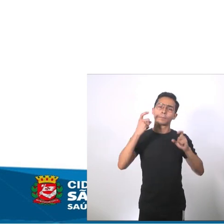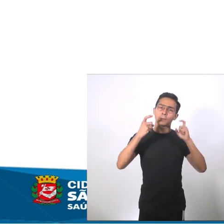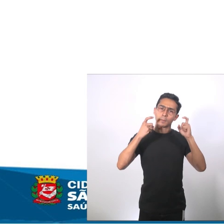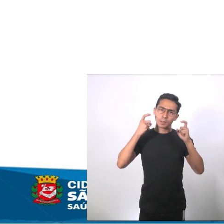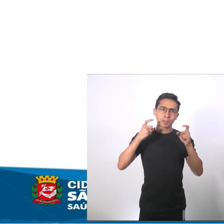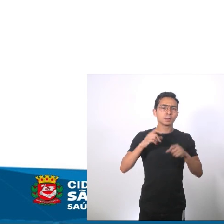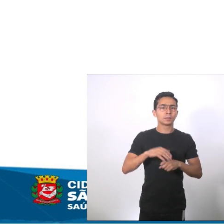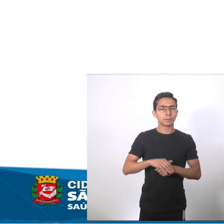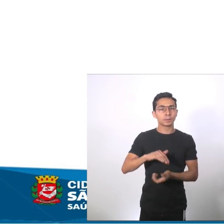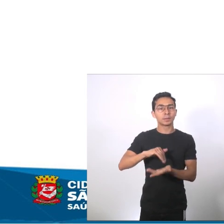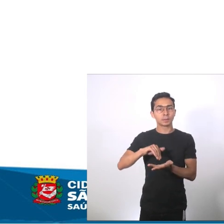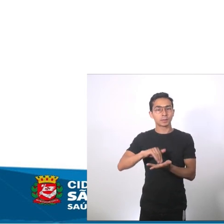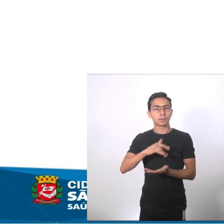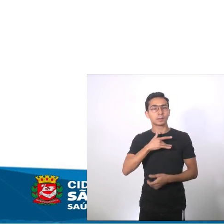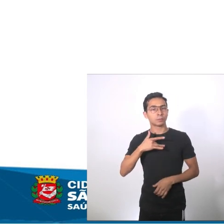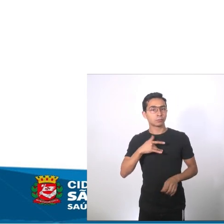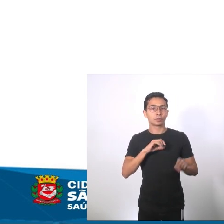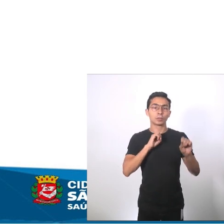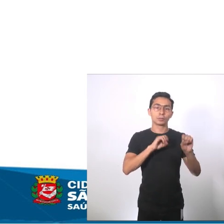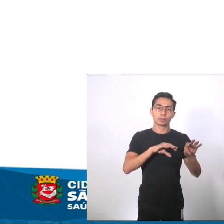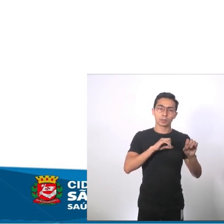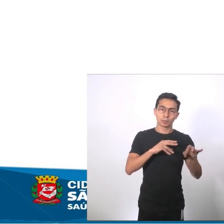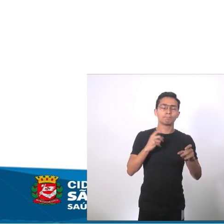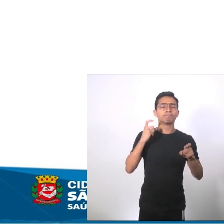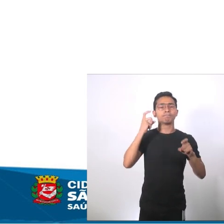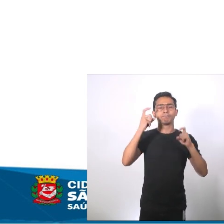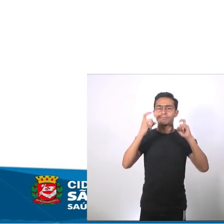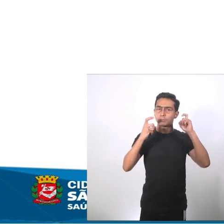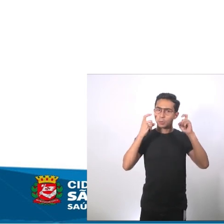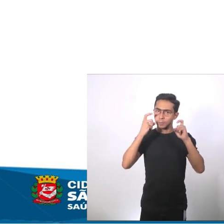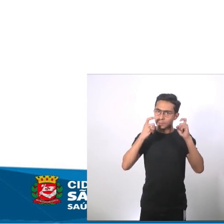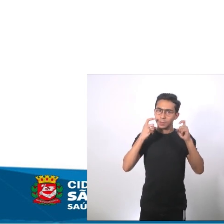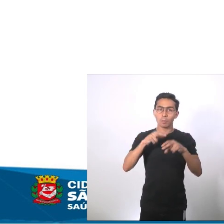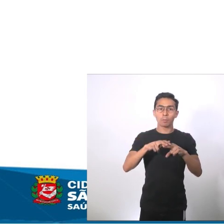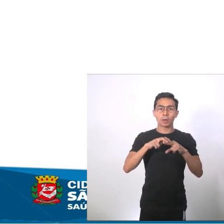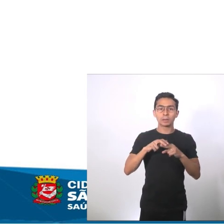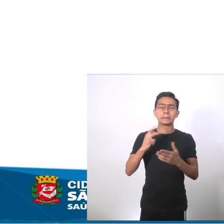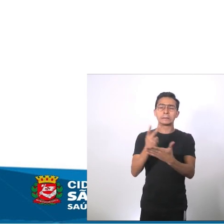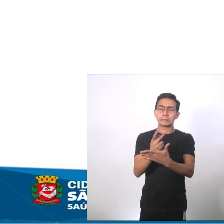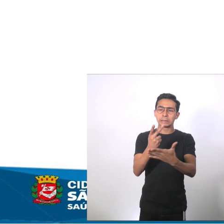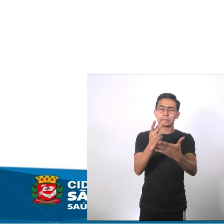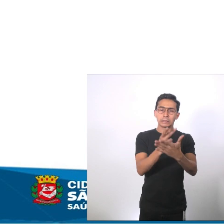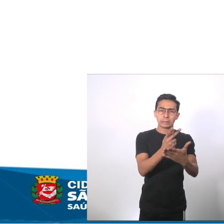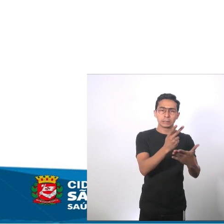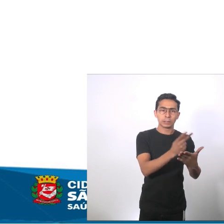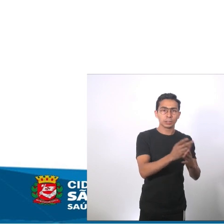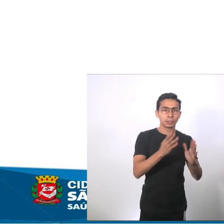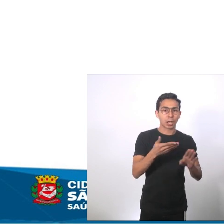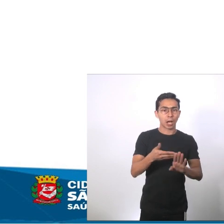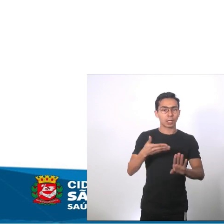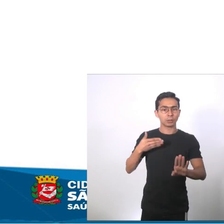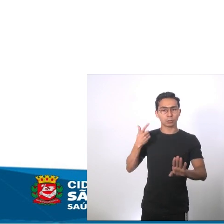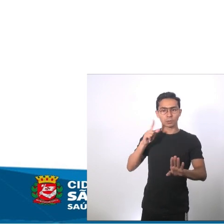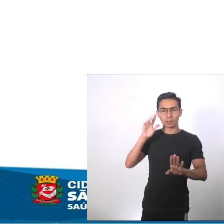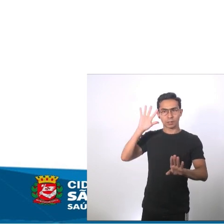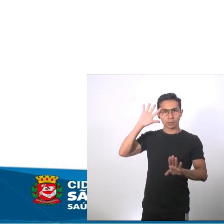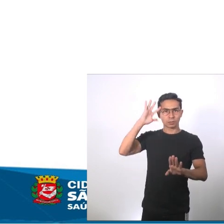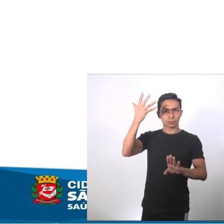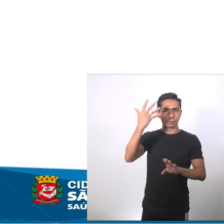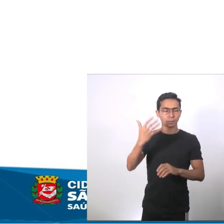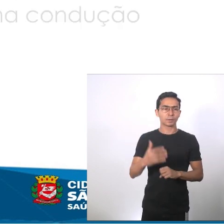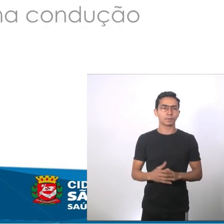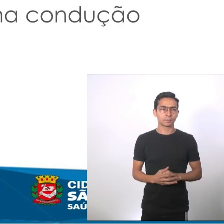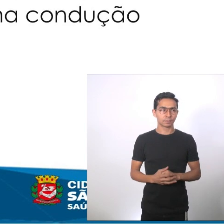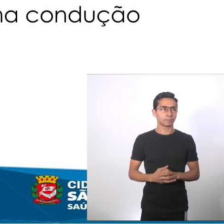da gente se antecipar ao que está ocorrendo na cidade de São Paulo. São Paulo tem tido